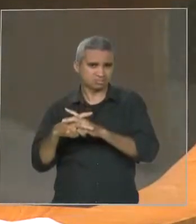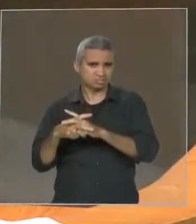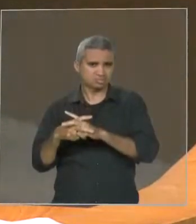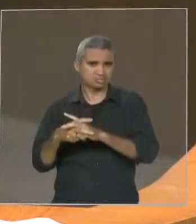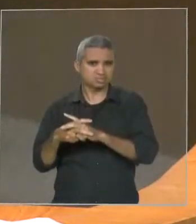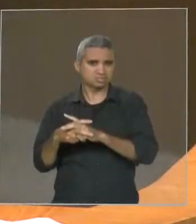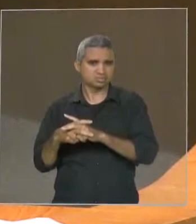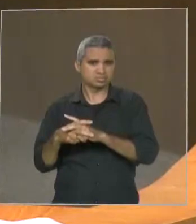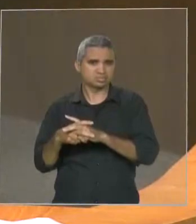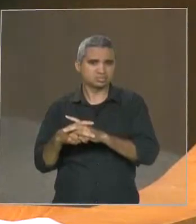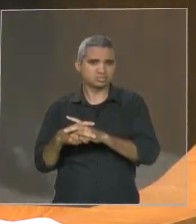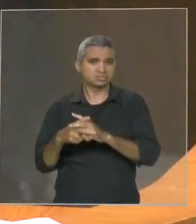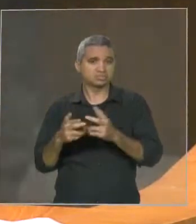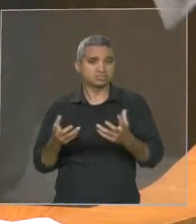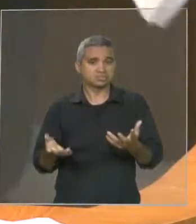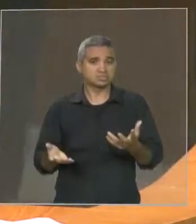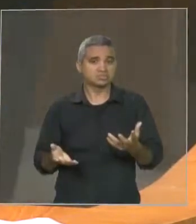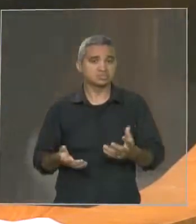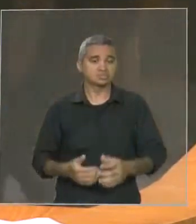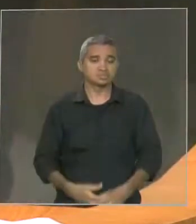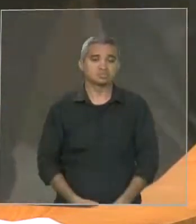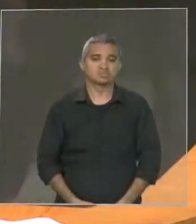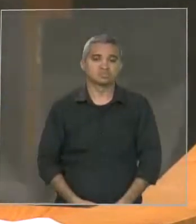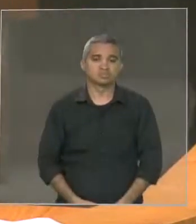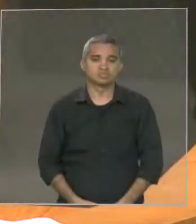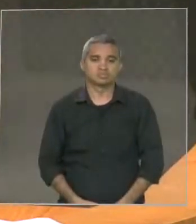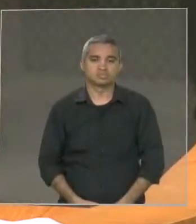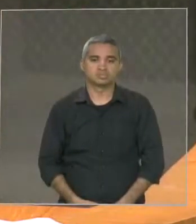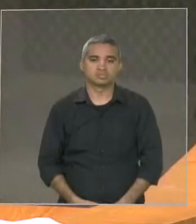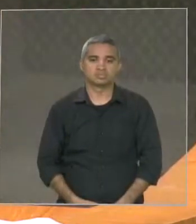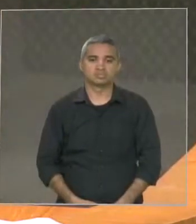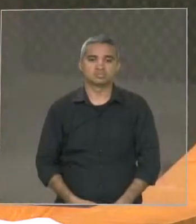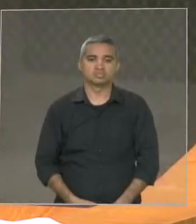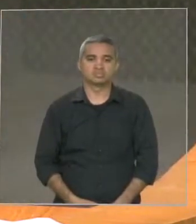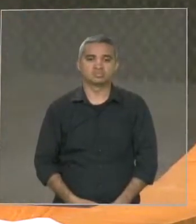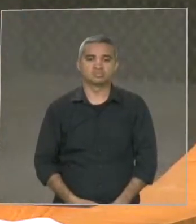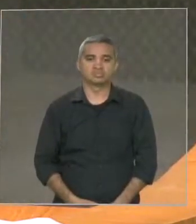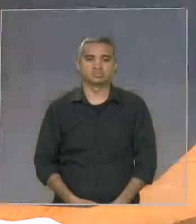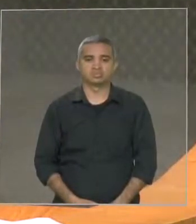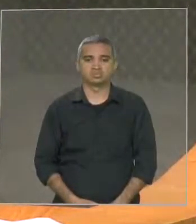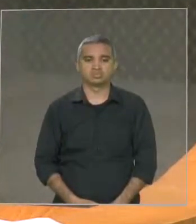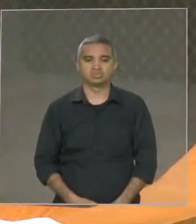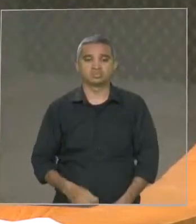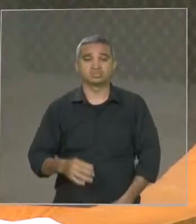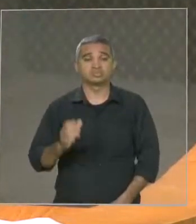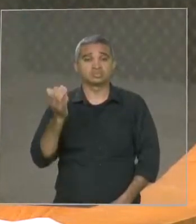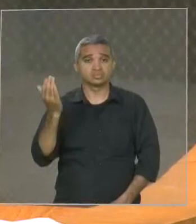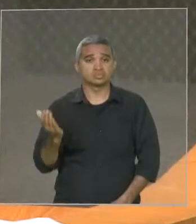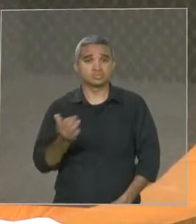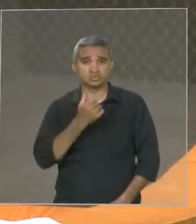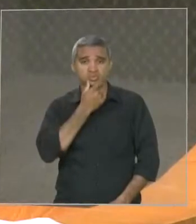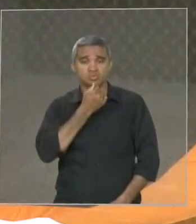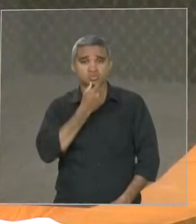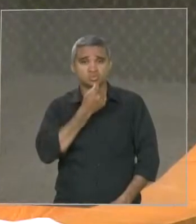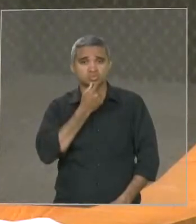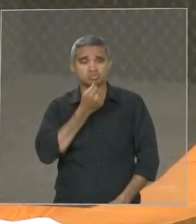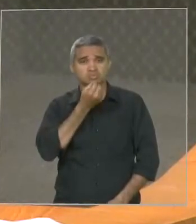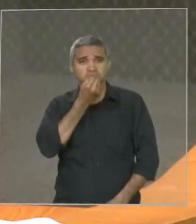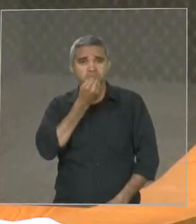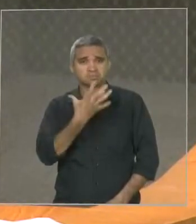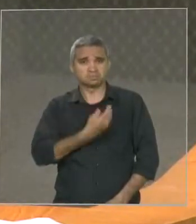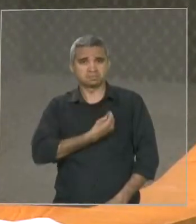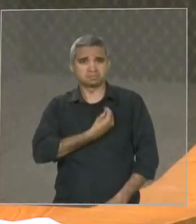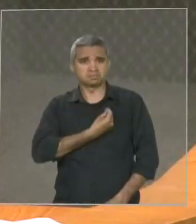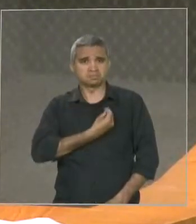Por mais incrível que pareça. Uma pessoa de bem teve uma briga